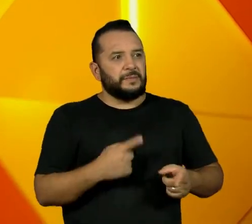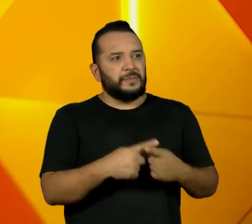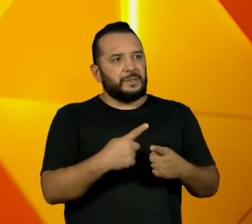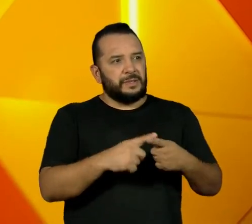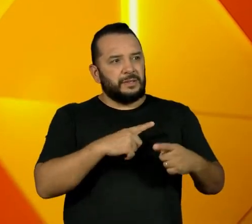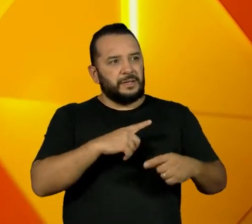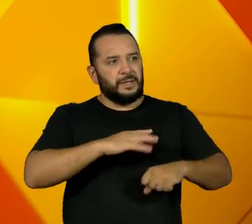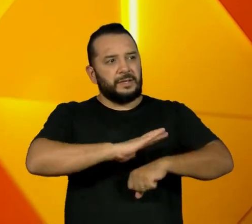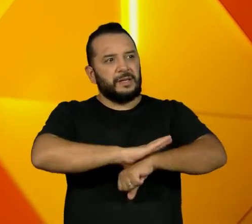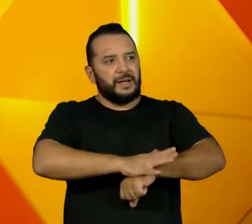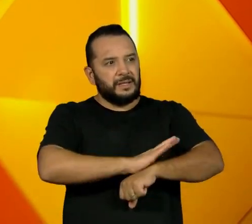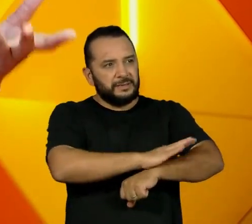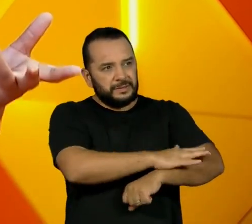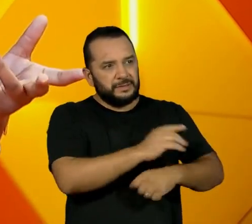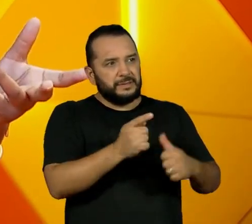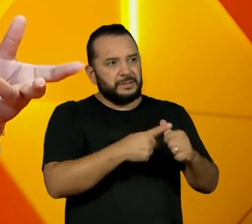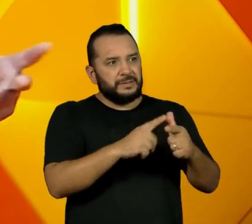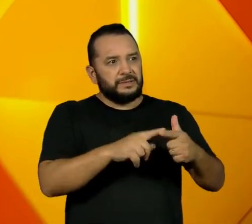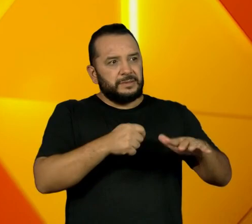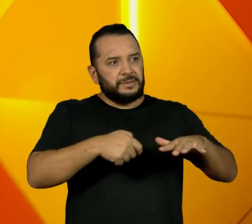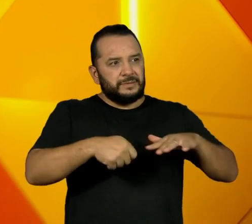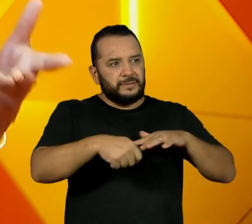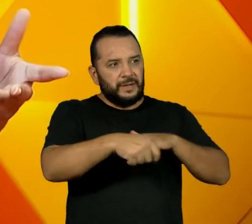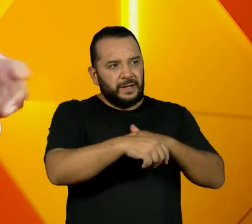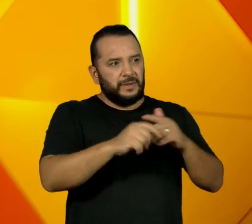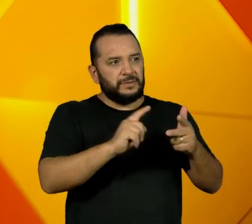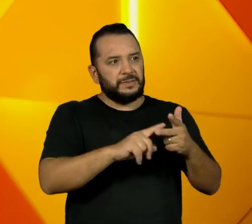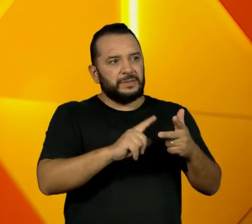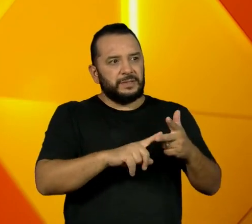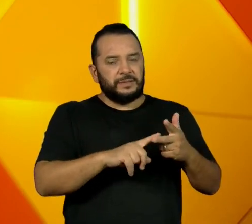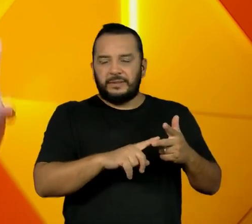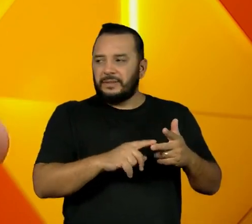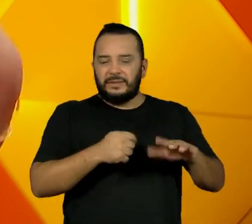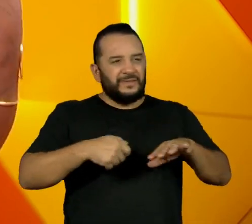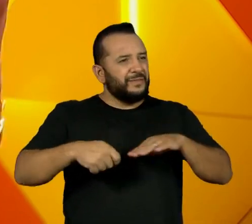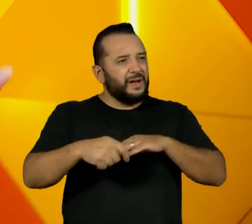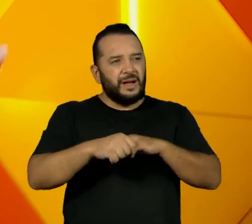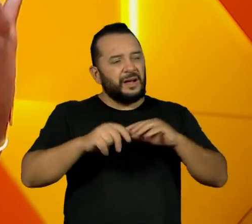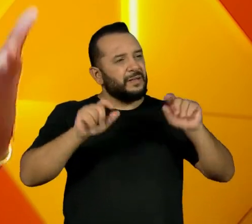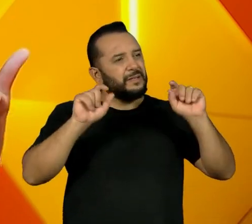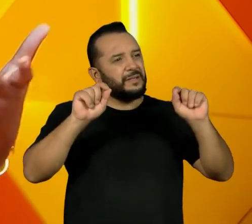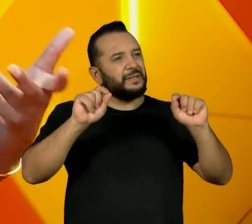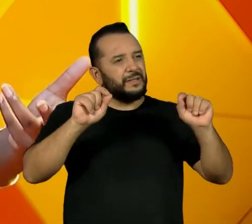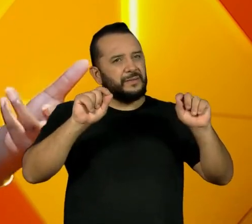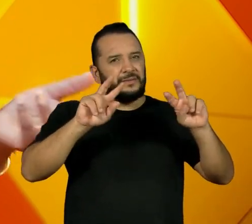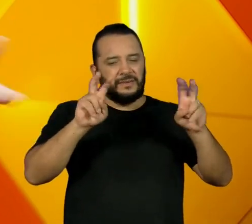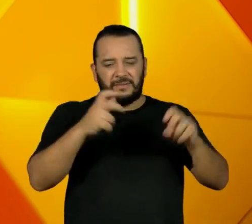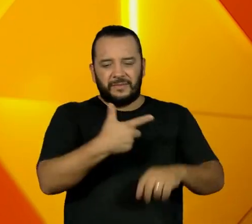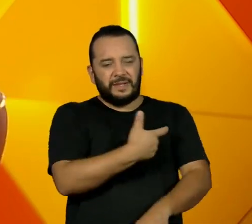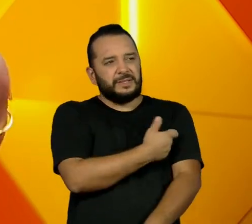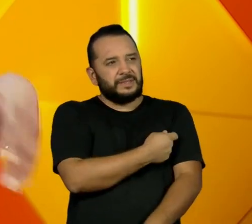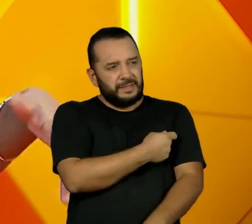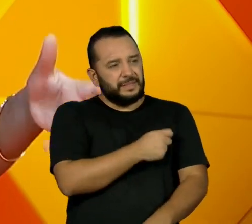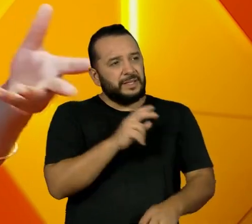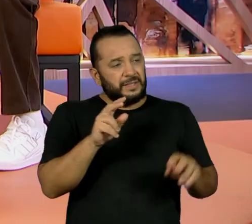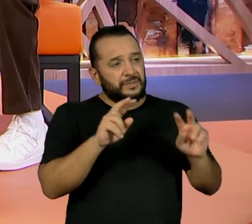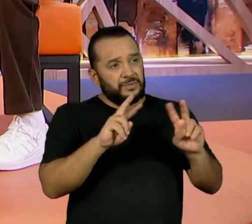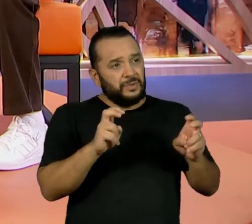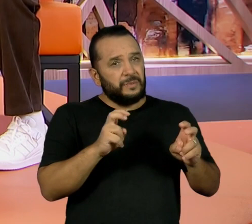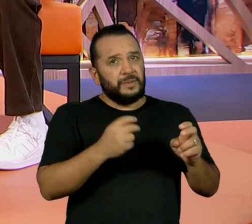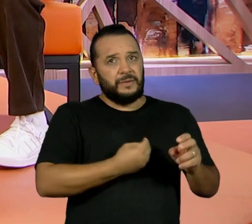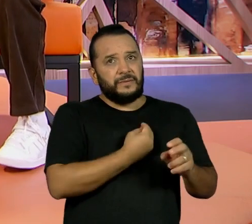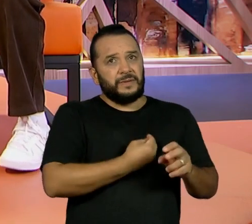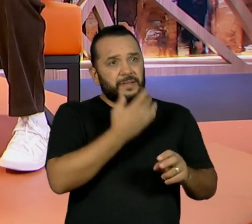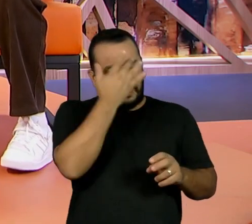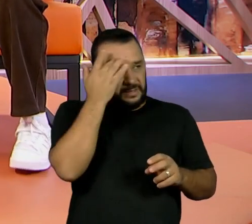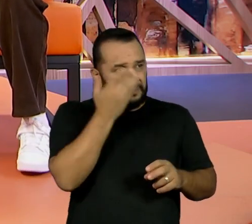racismo, nós estamos falando de fake news em torno de vacina, que é sobre a vida das pessoas. Sim, é uma discussão geral, né?